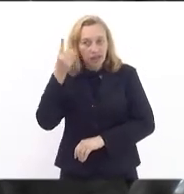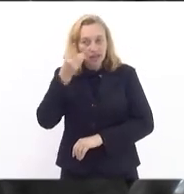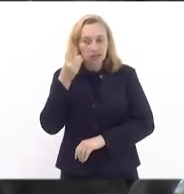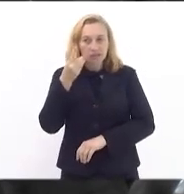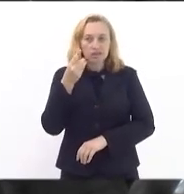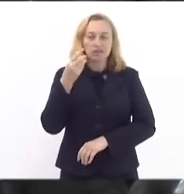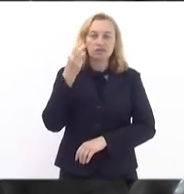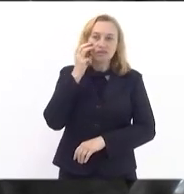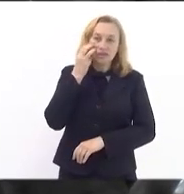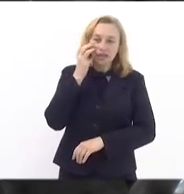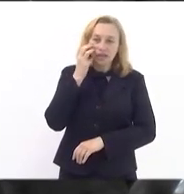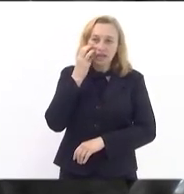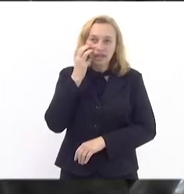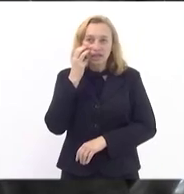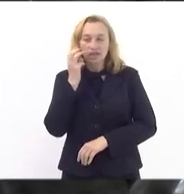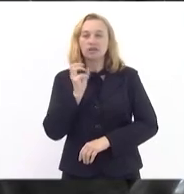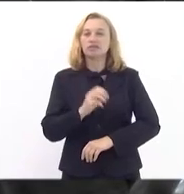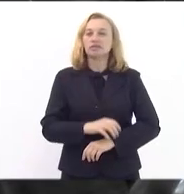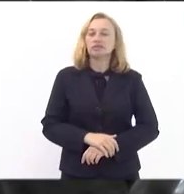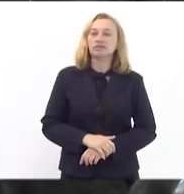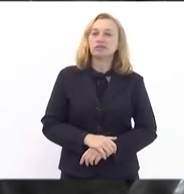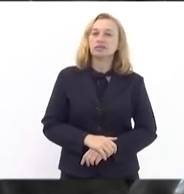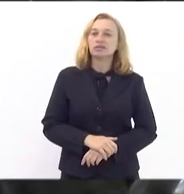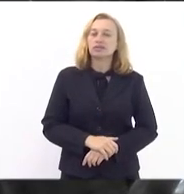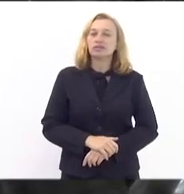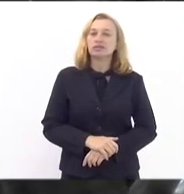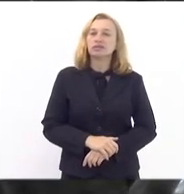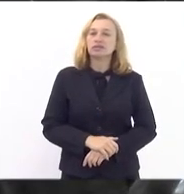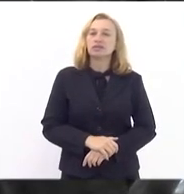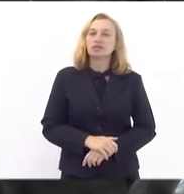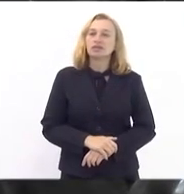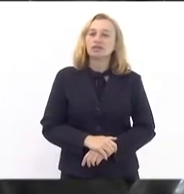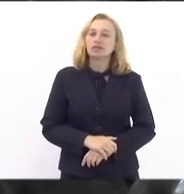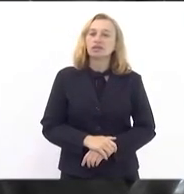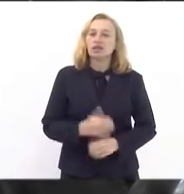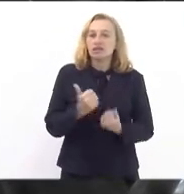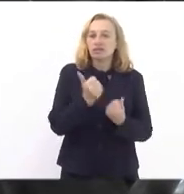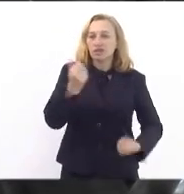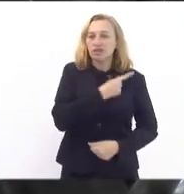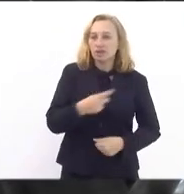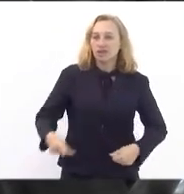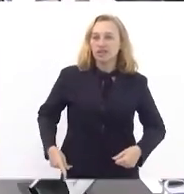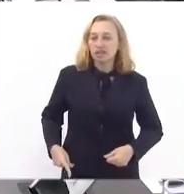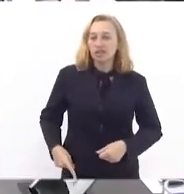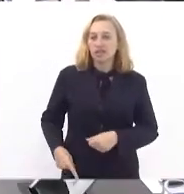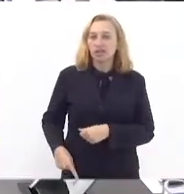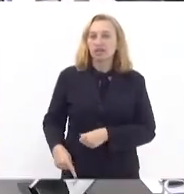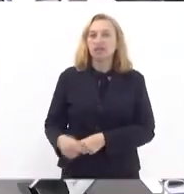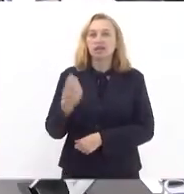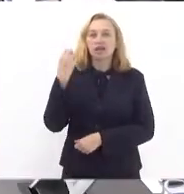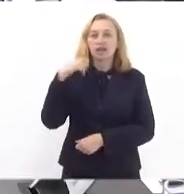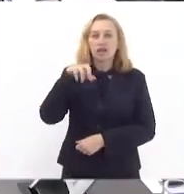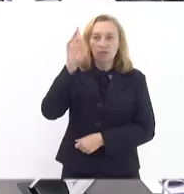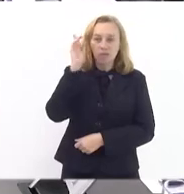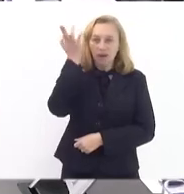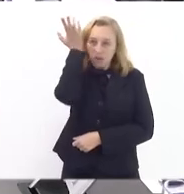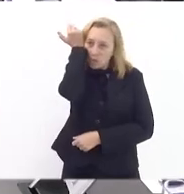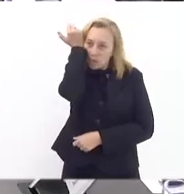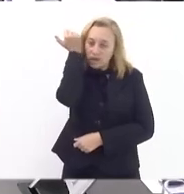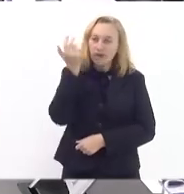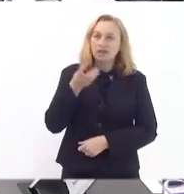Deputado waldeck Carneiro relatório dessa comissão parlamentar de inquérito e o vice-presidente carinhosamente aqui Deputado Eliomar Coelho